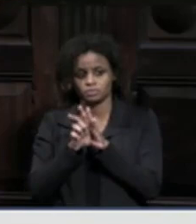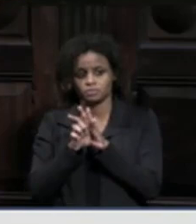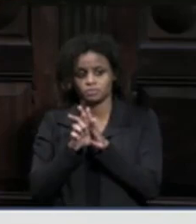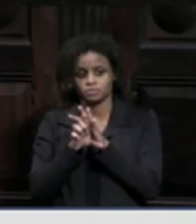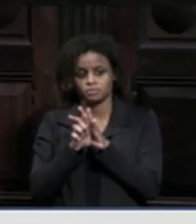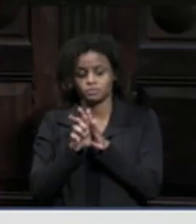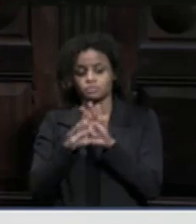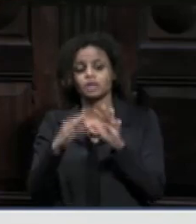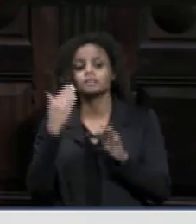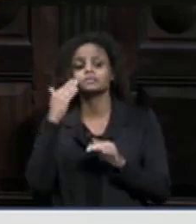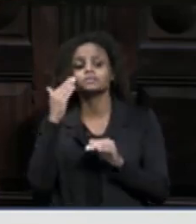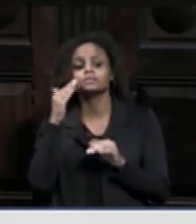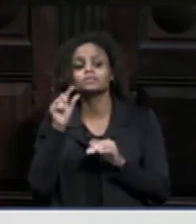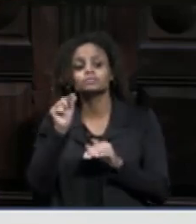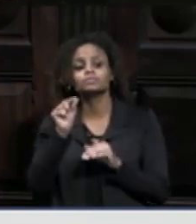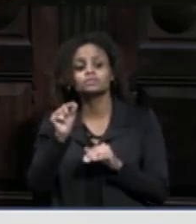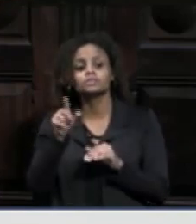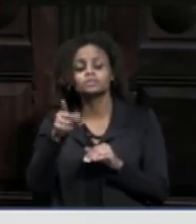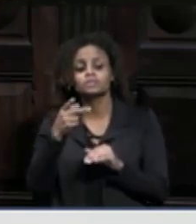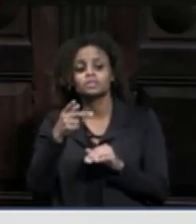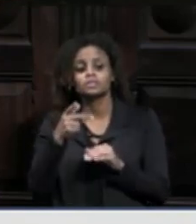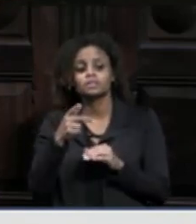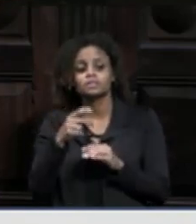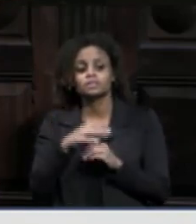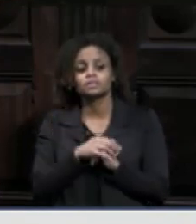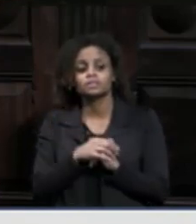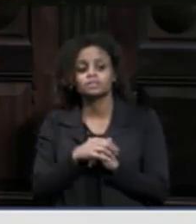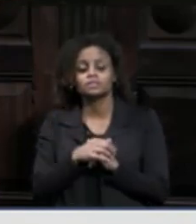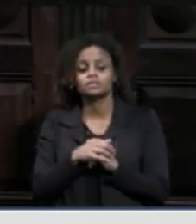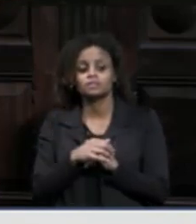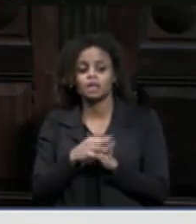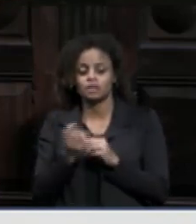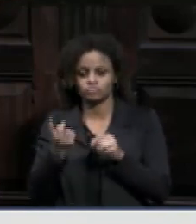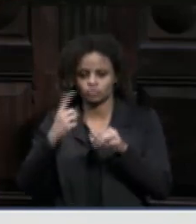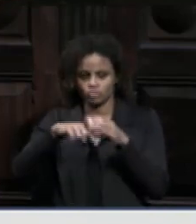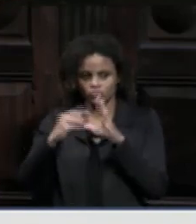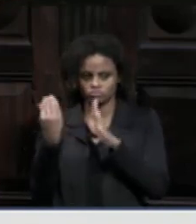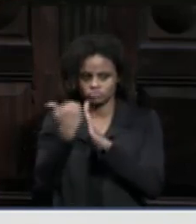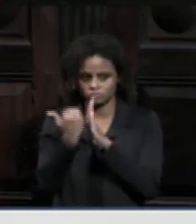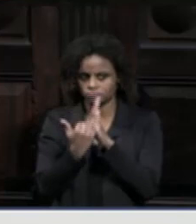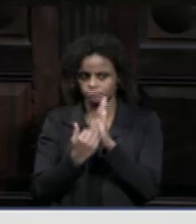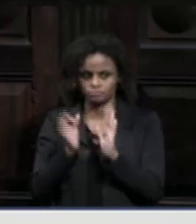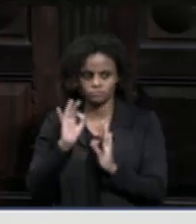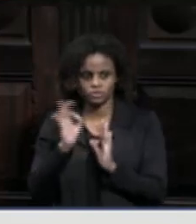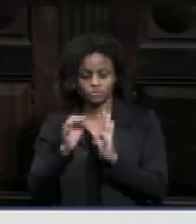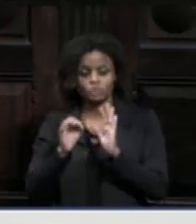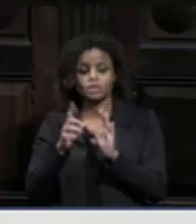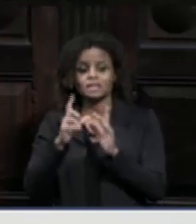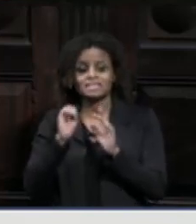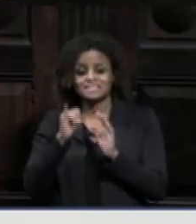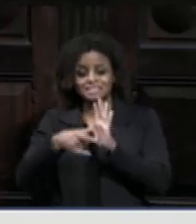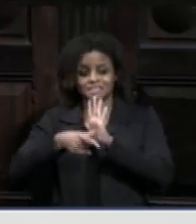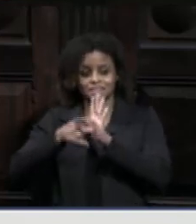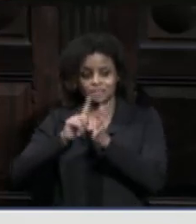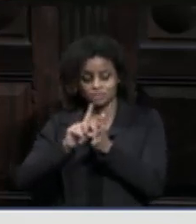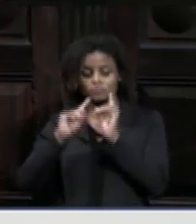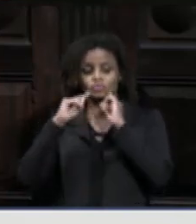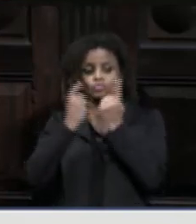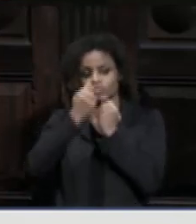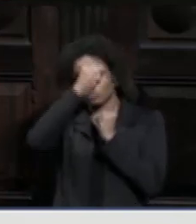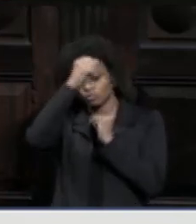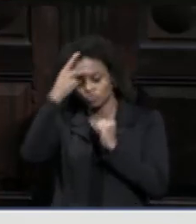com o entendimento de que ele não voltaria à pauta antes de uma audiência pública para poder